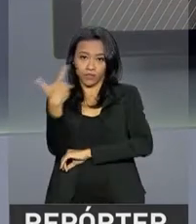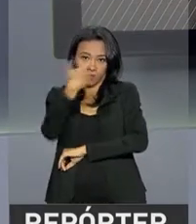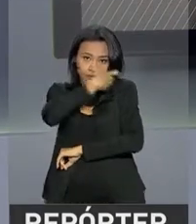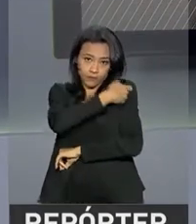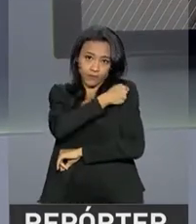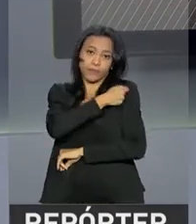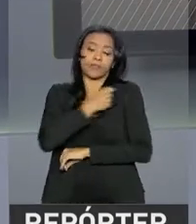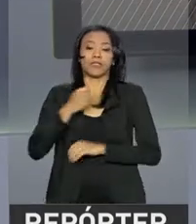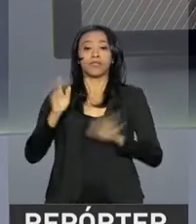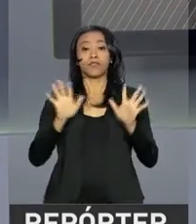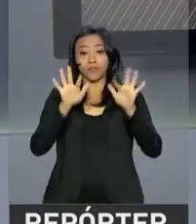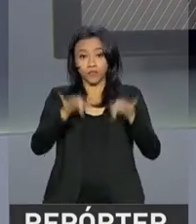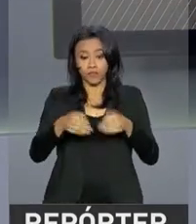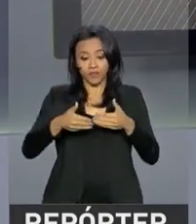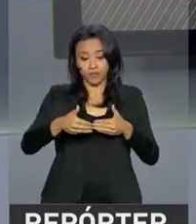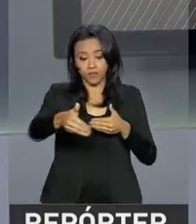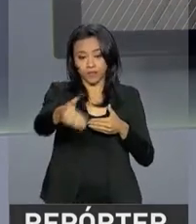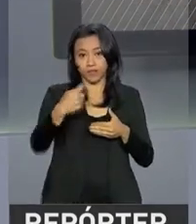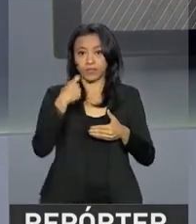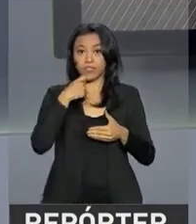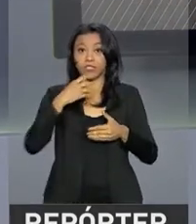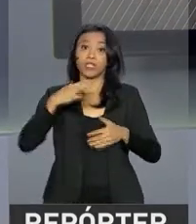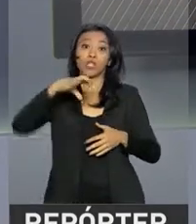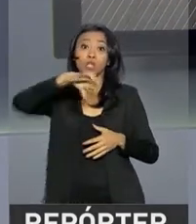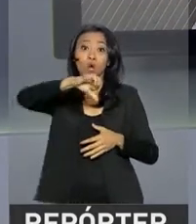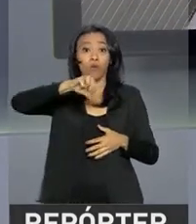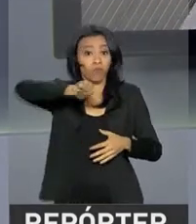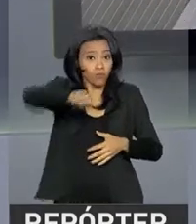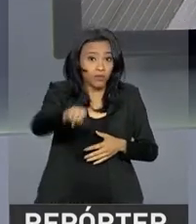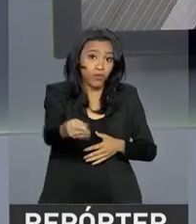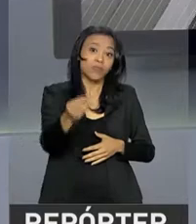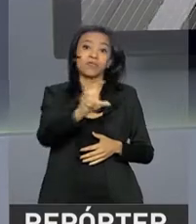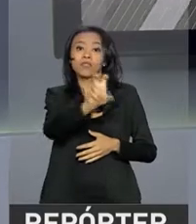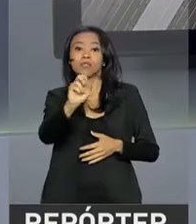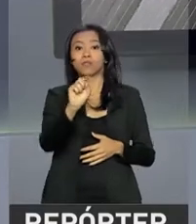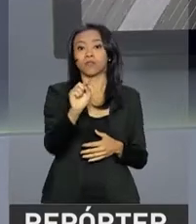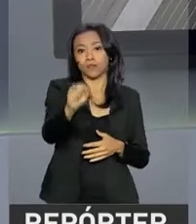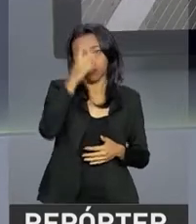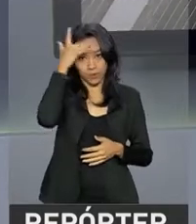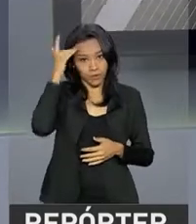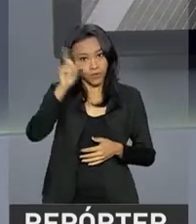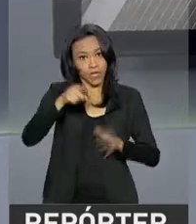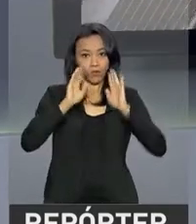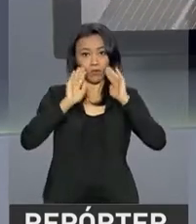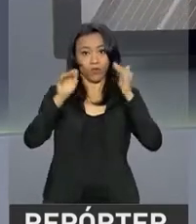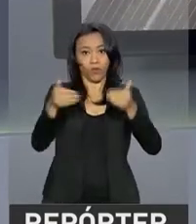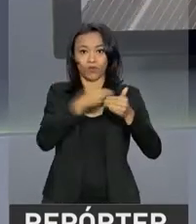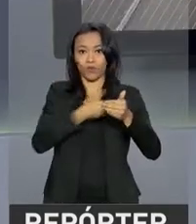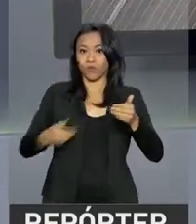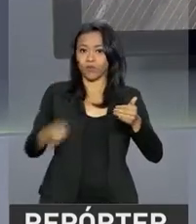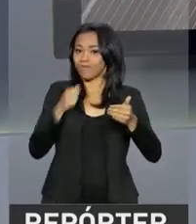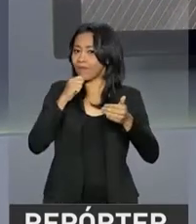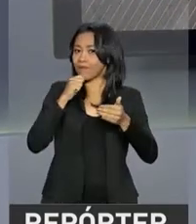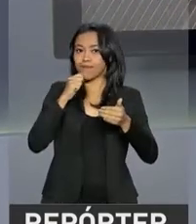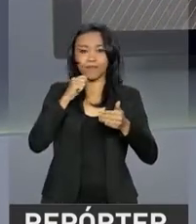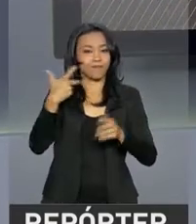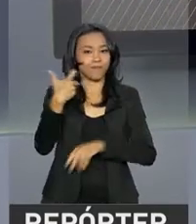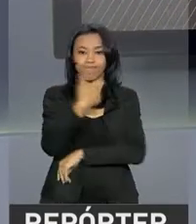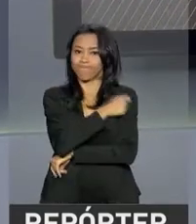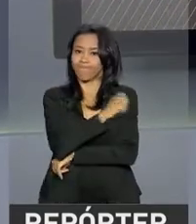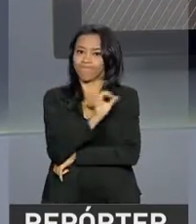sexta feira mas 9 milhões e 500 mil pessoas que fazem parte do público alvo ainda não se imunizaram